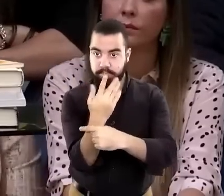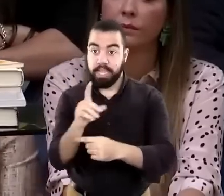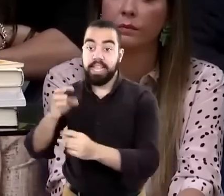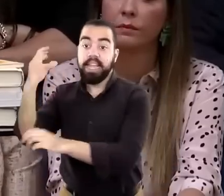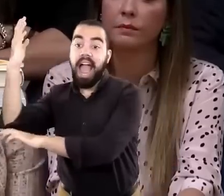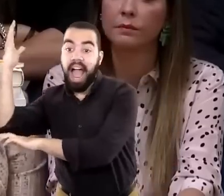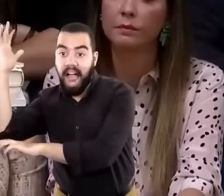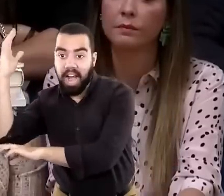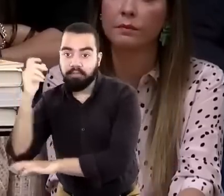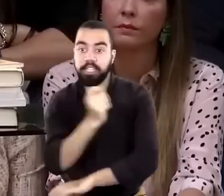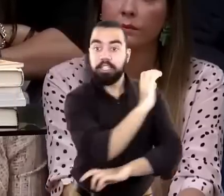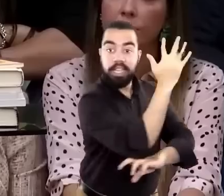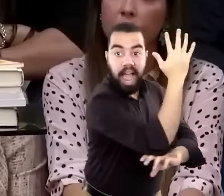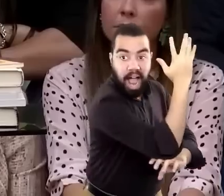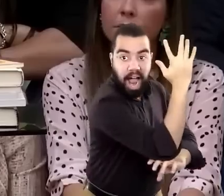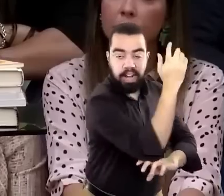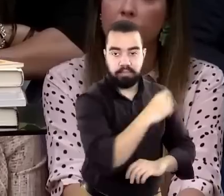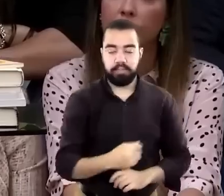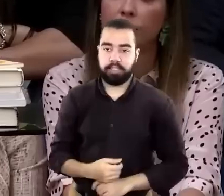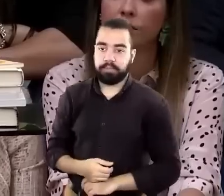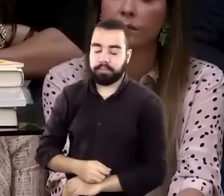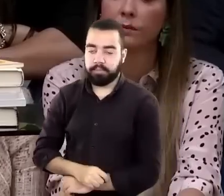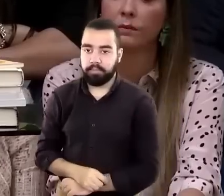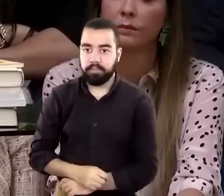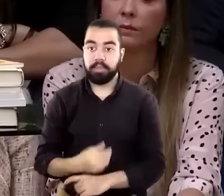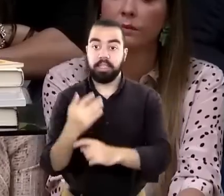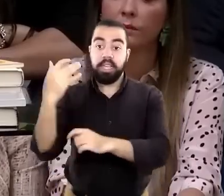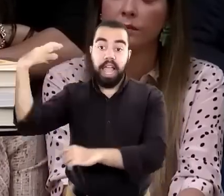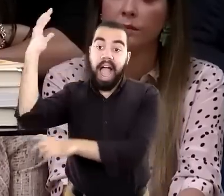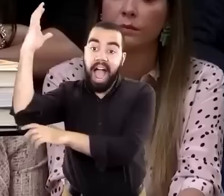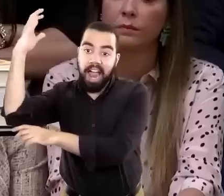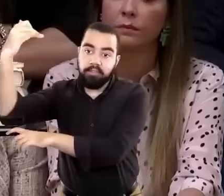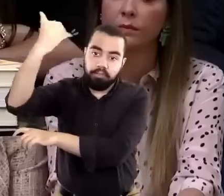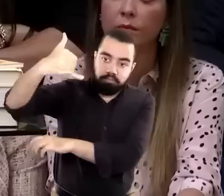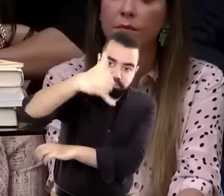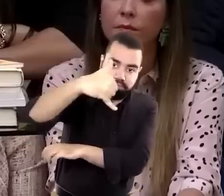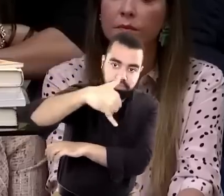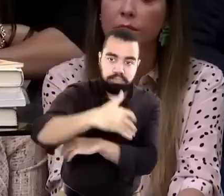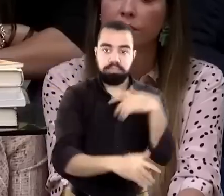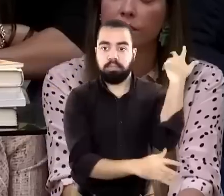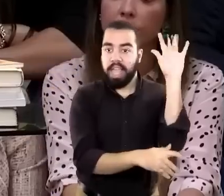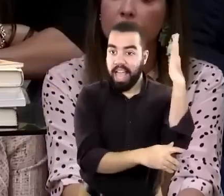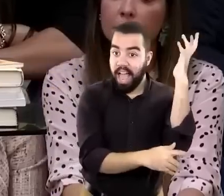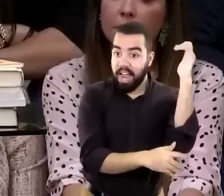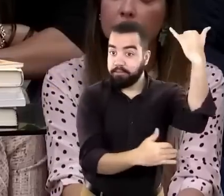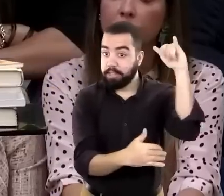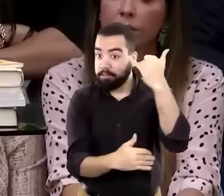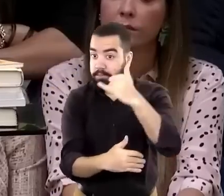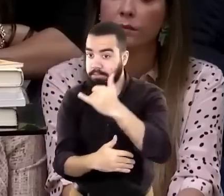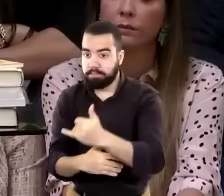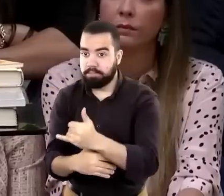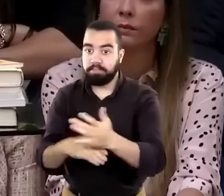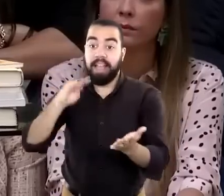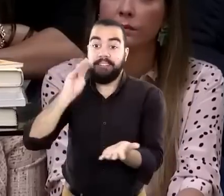oliveiras. E este azeite é permanente, é perene, ele não seca, ele não